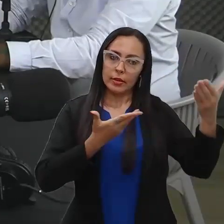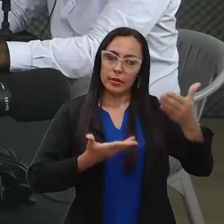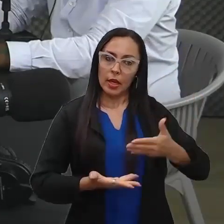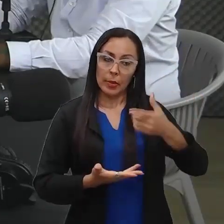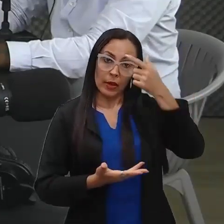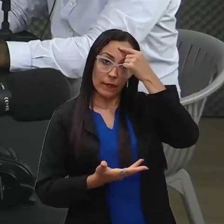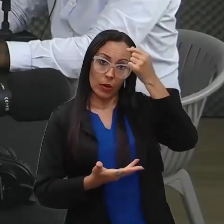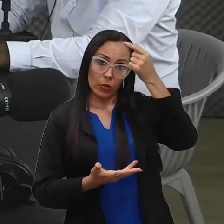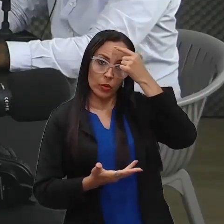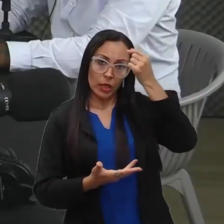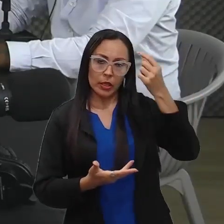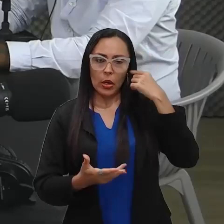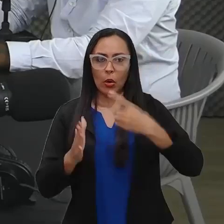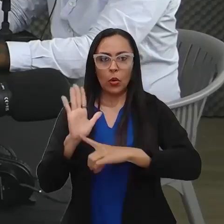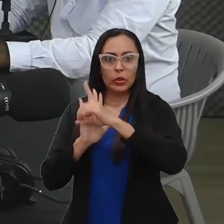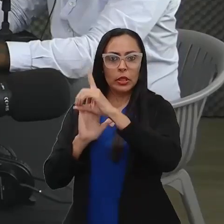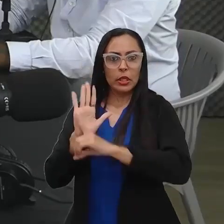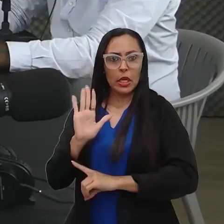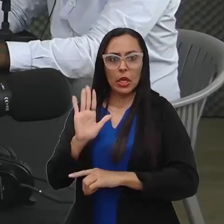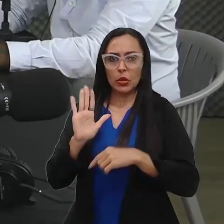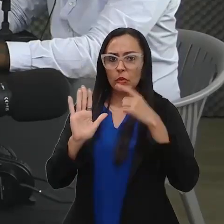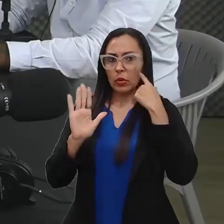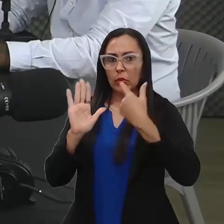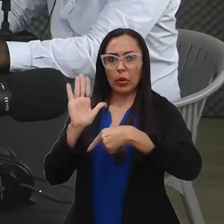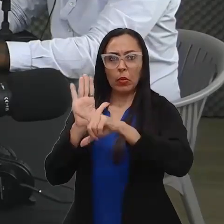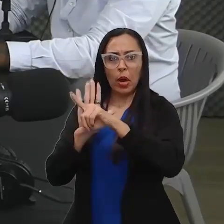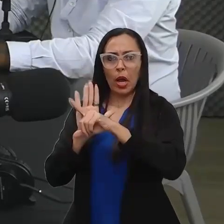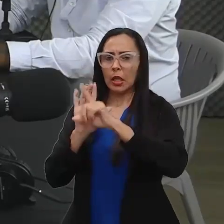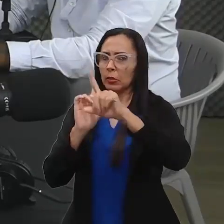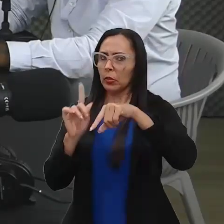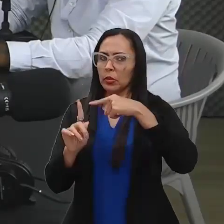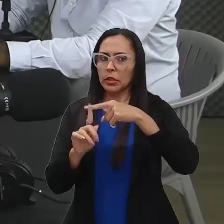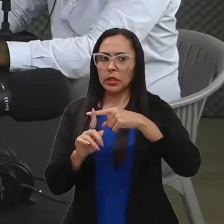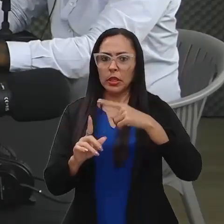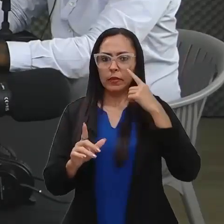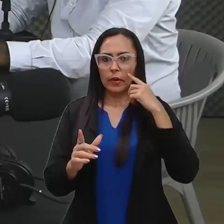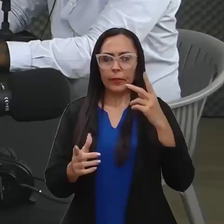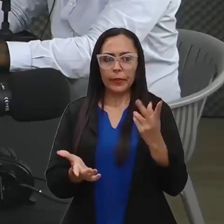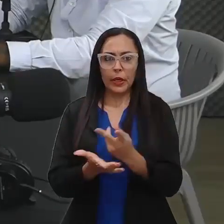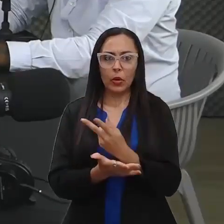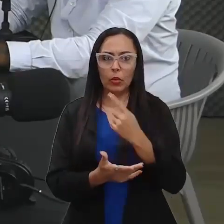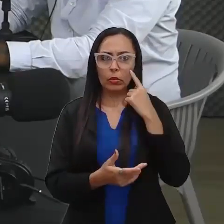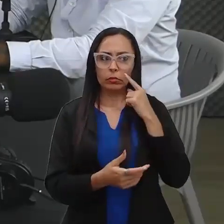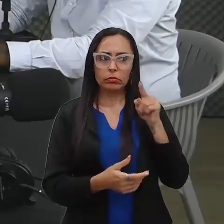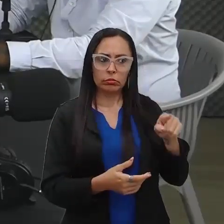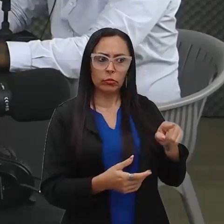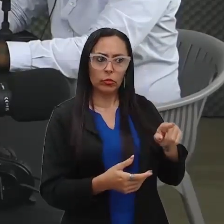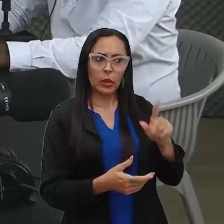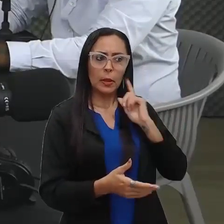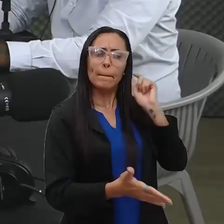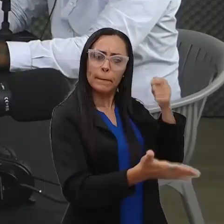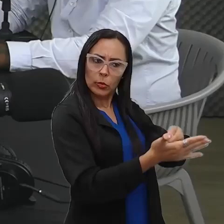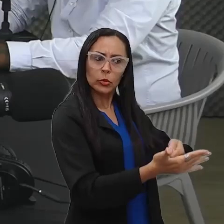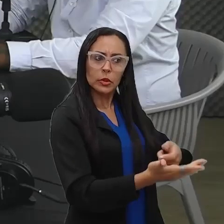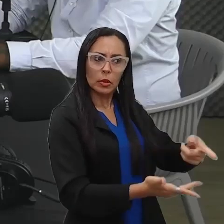O direito ele não é uma norma positiva. Errou? Está aqui a punição. O direito ele tem que ser